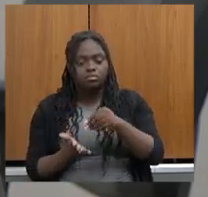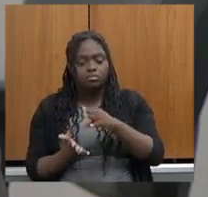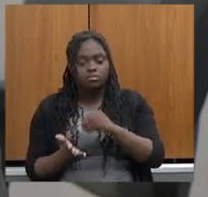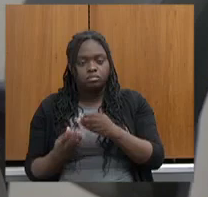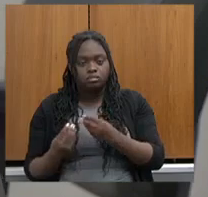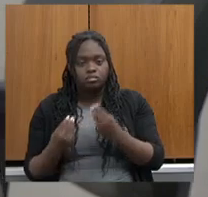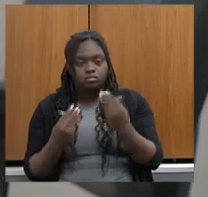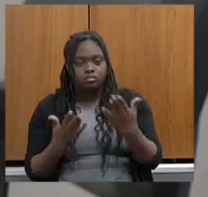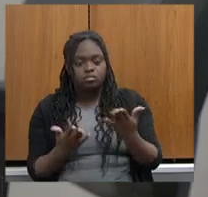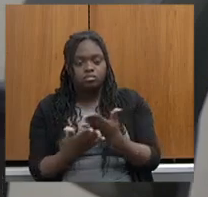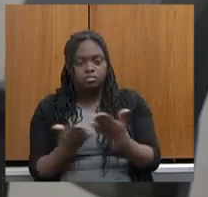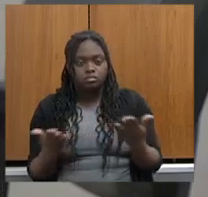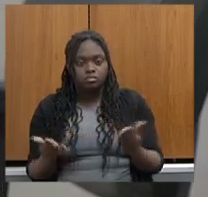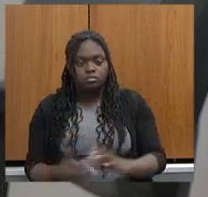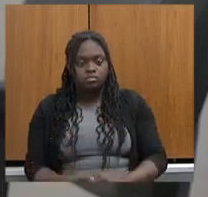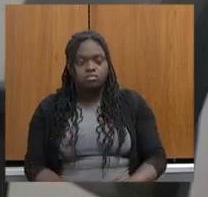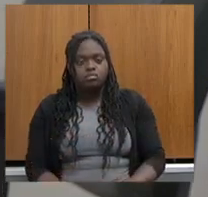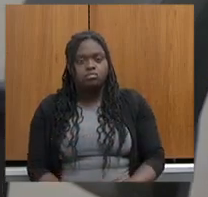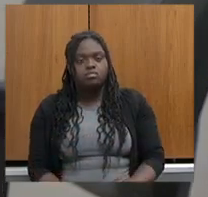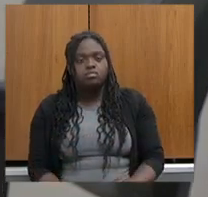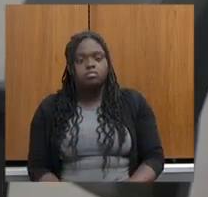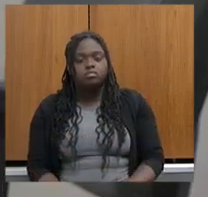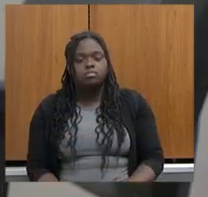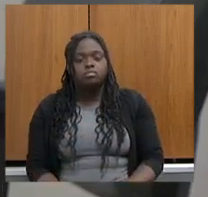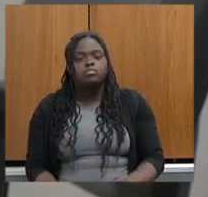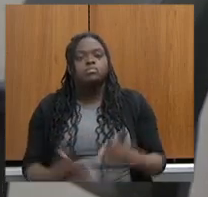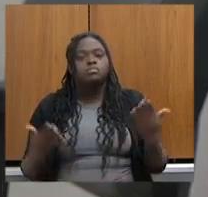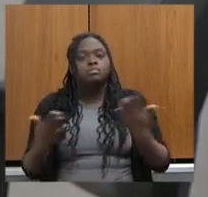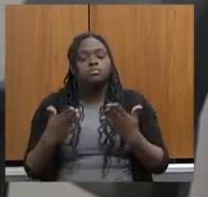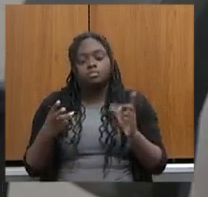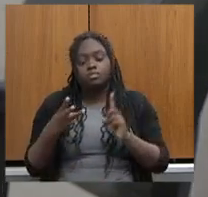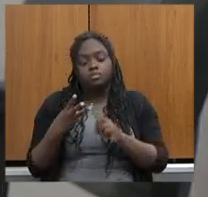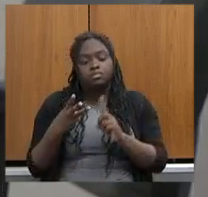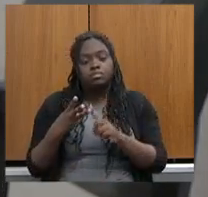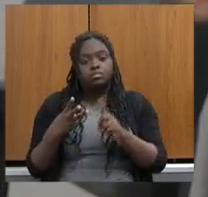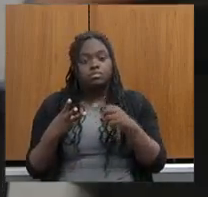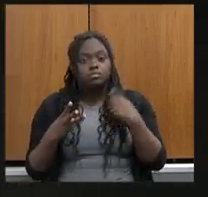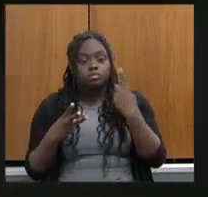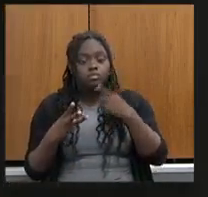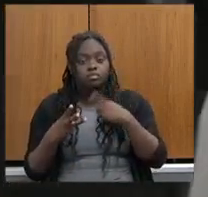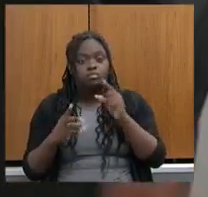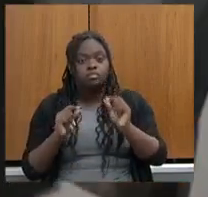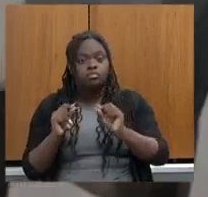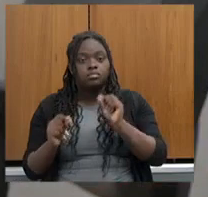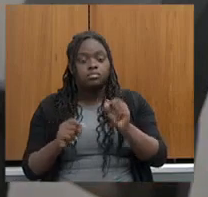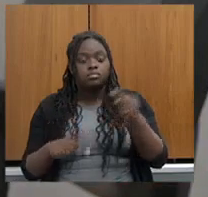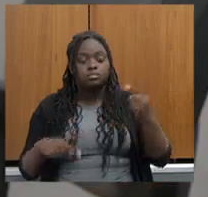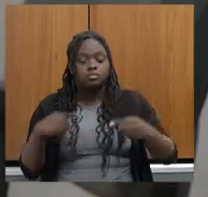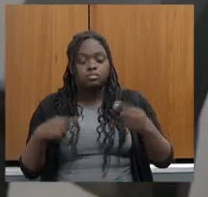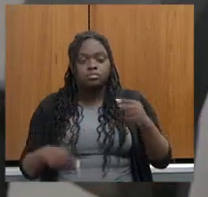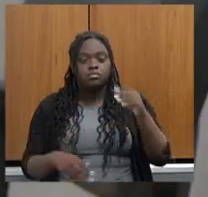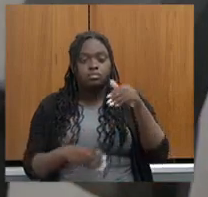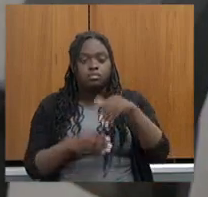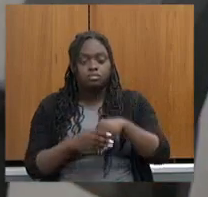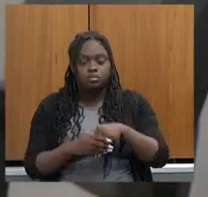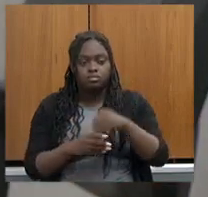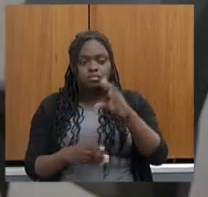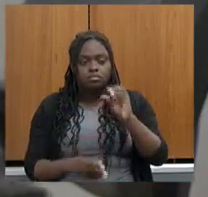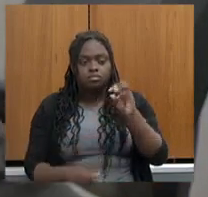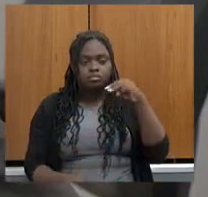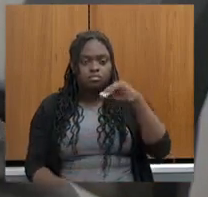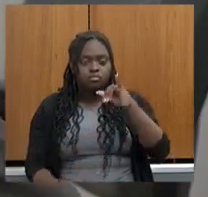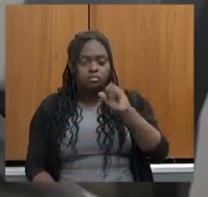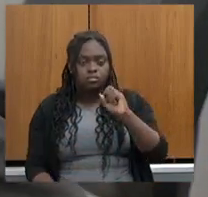entregues pessoalmente para o senhor passa-se a terceira fase do outro dia que compreende o recebimento da discussão e a votação de proposição da comissão